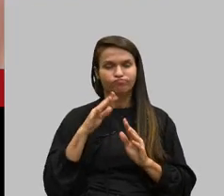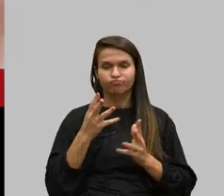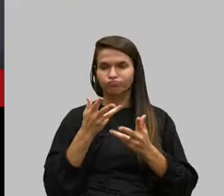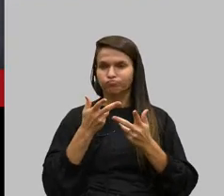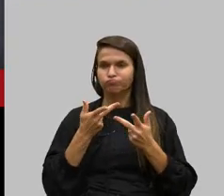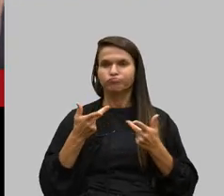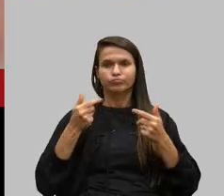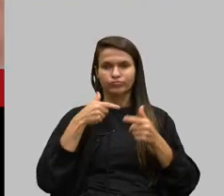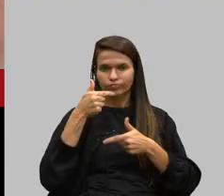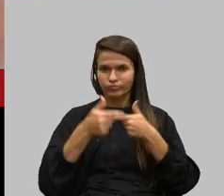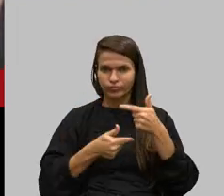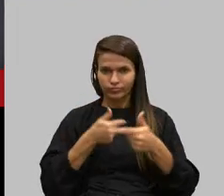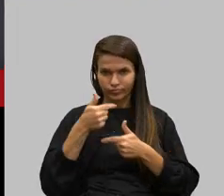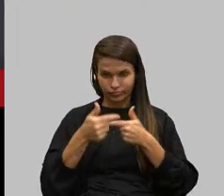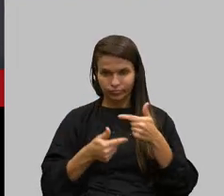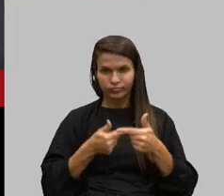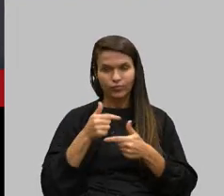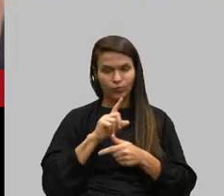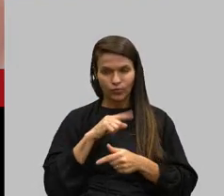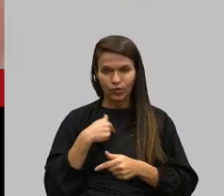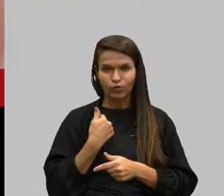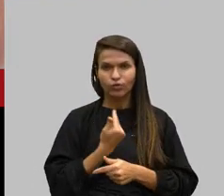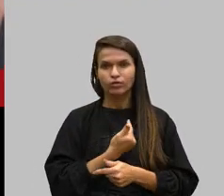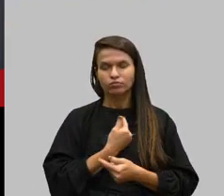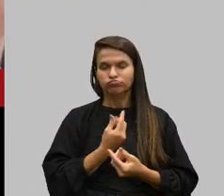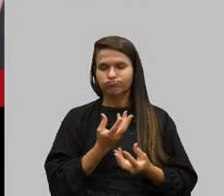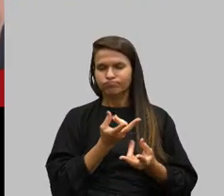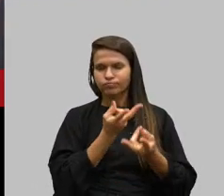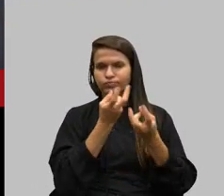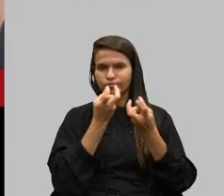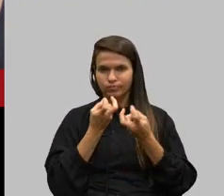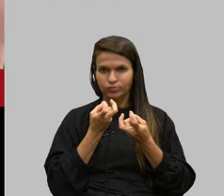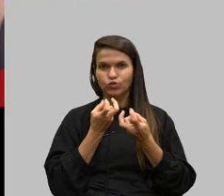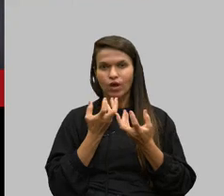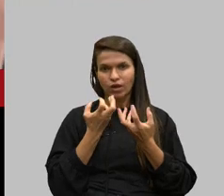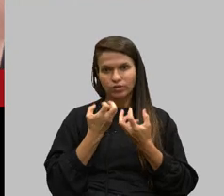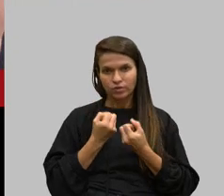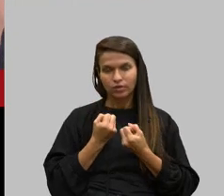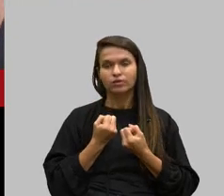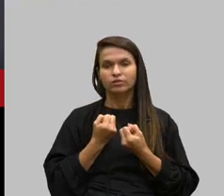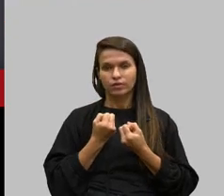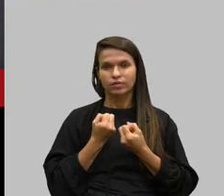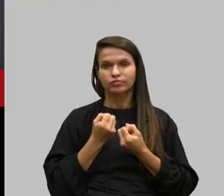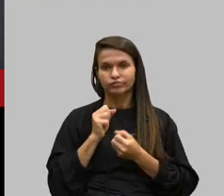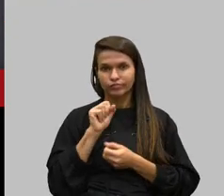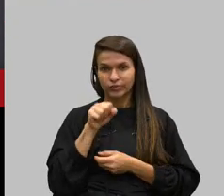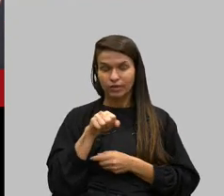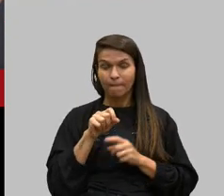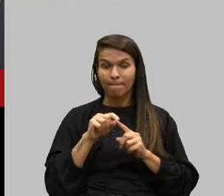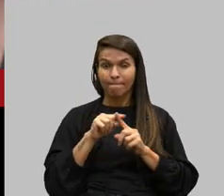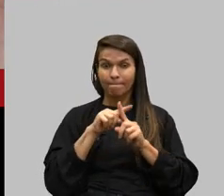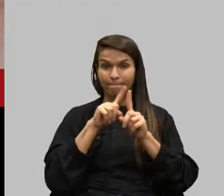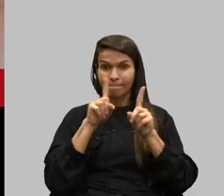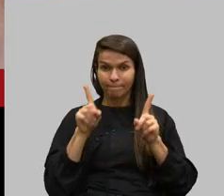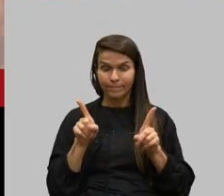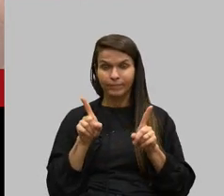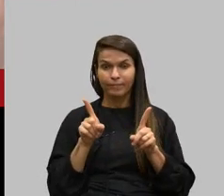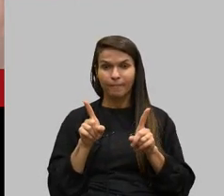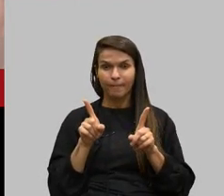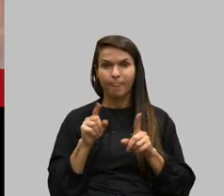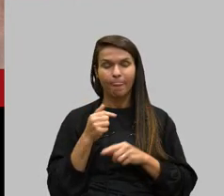trabalho é uma área que todos nós somos sensíveis E acolhemos da melhor maneira possível mas